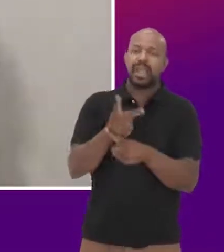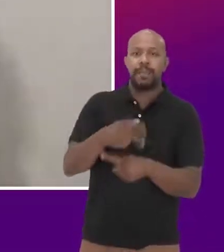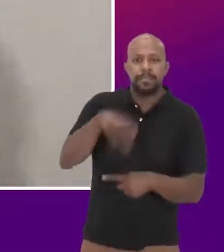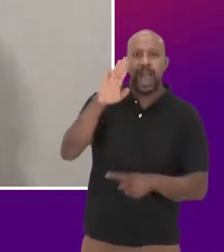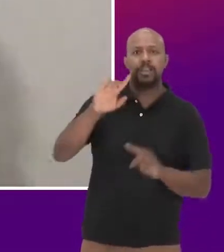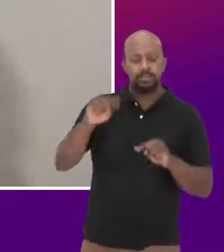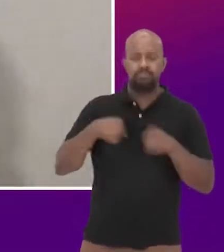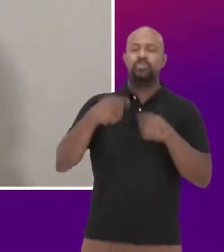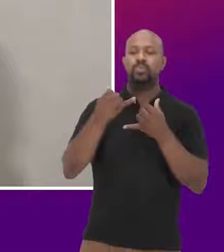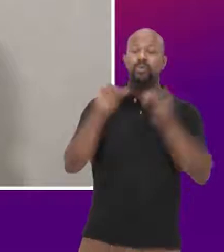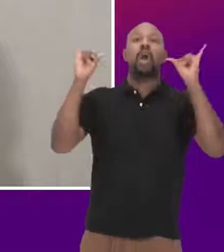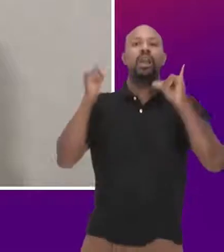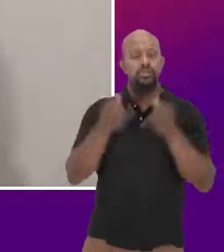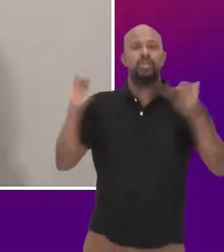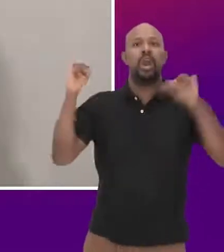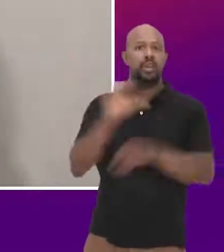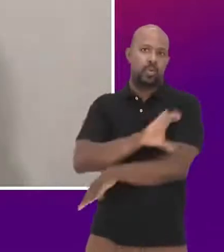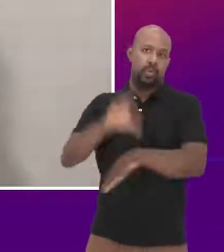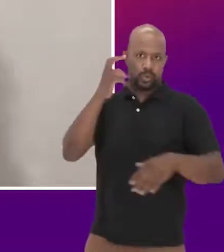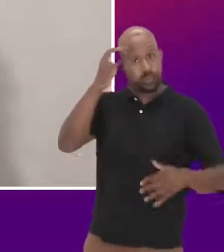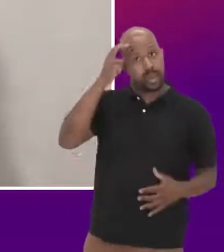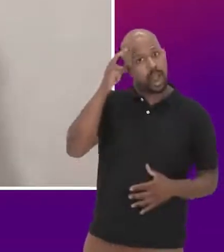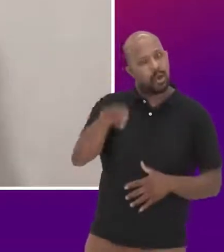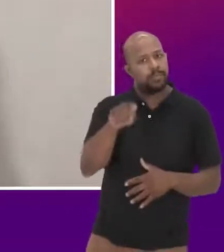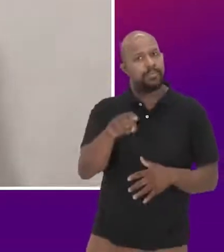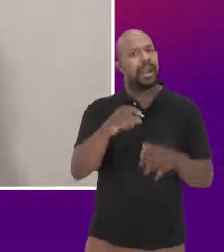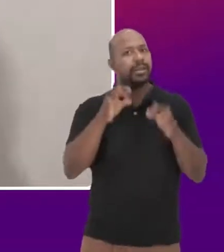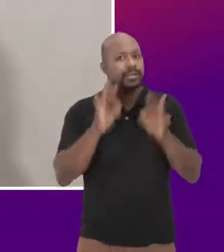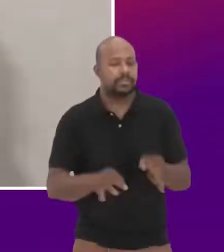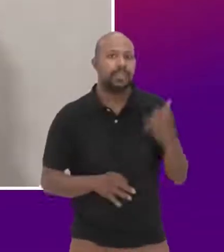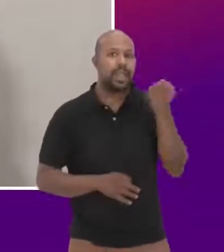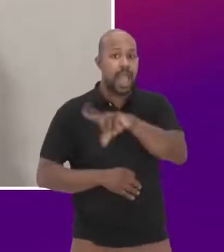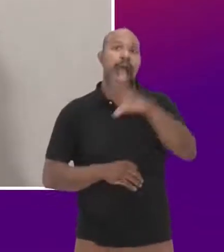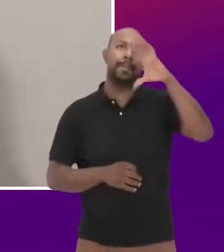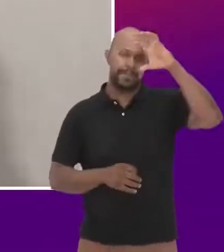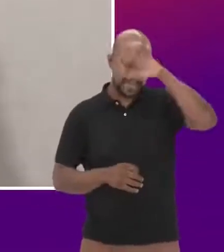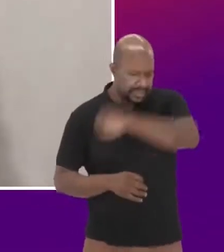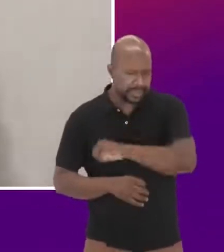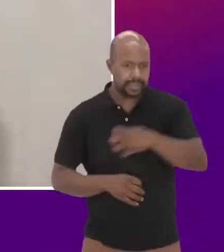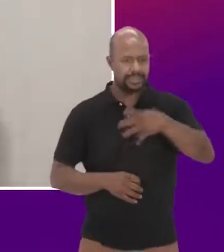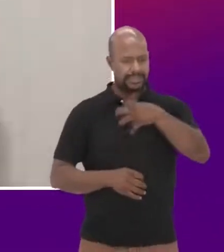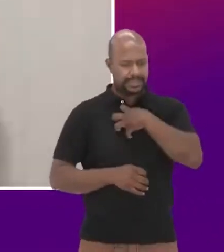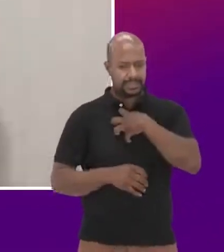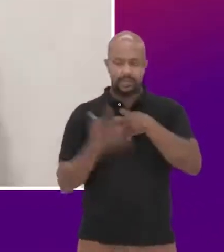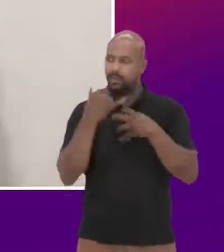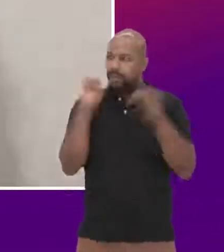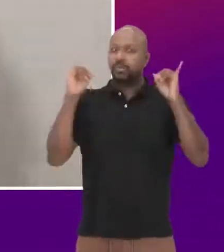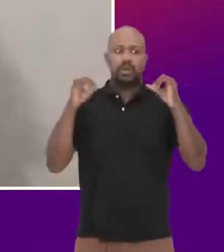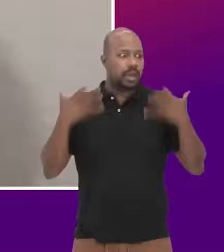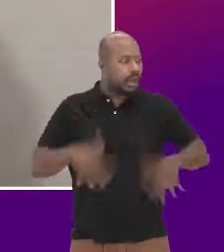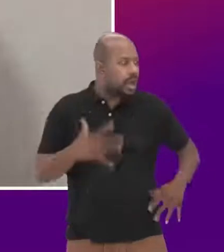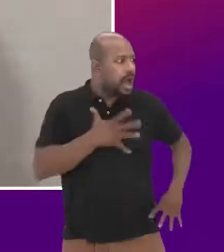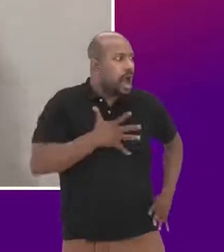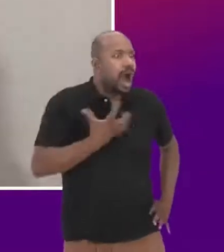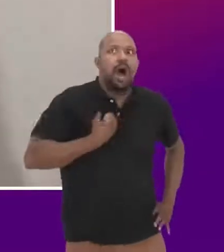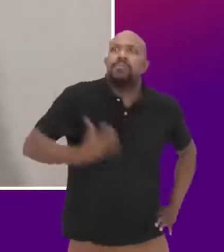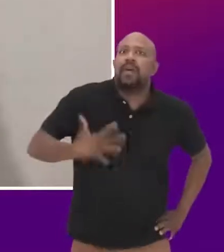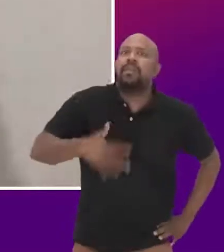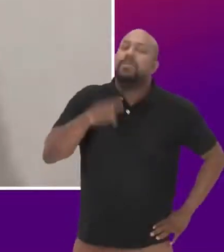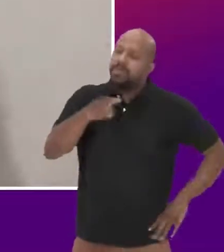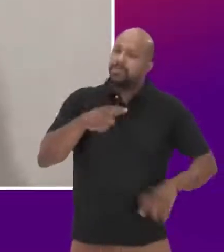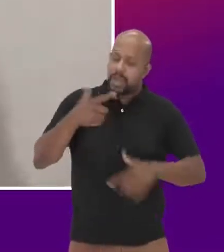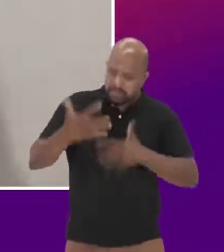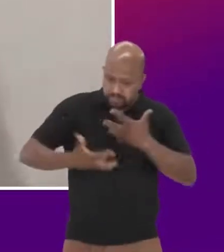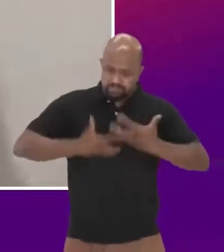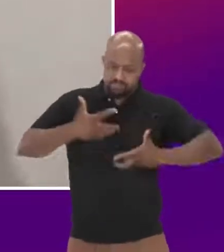vez mais um choque cultural, né? Para justamente você aprender, sentir, você fica chocado, você fica apavorado, e depois você vai